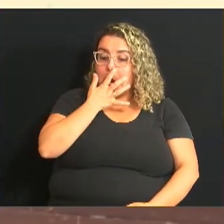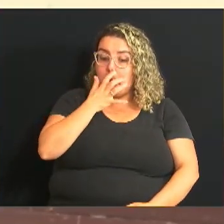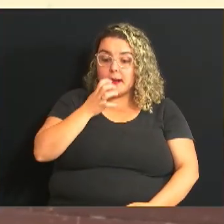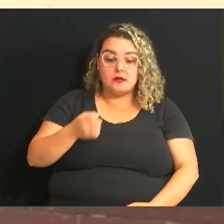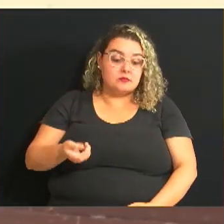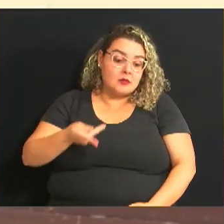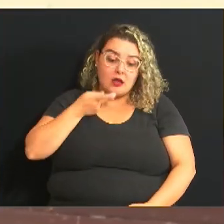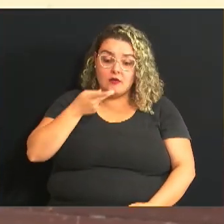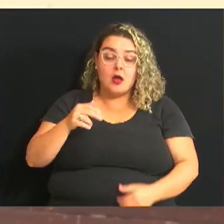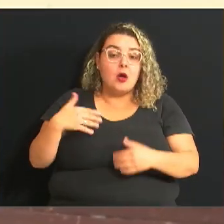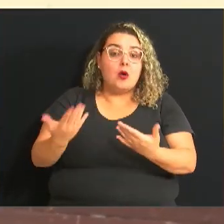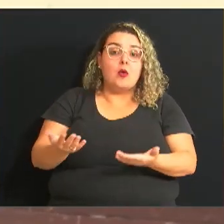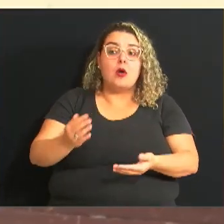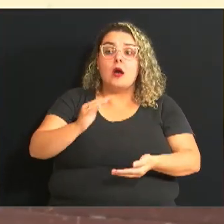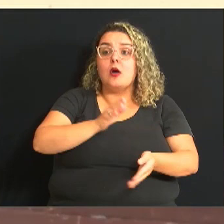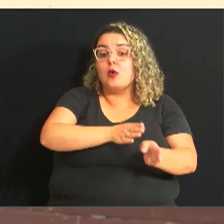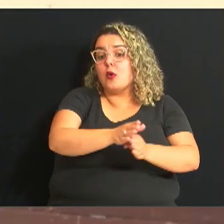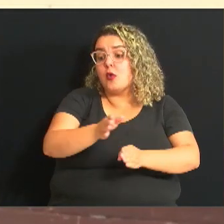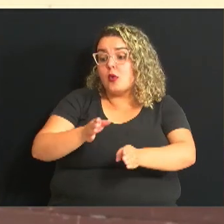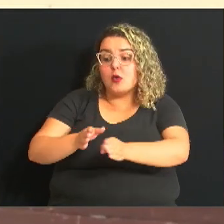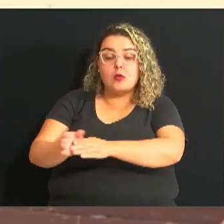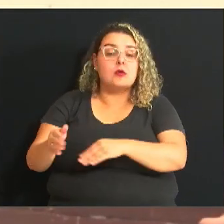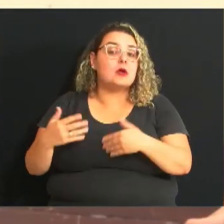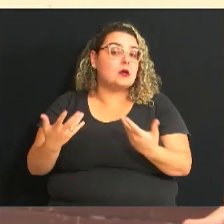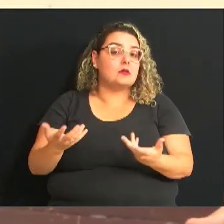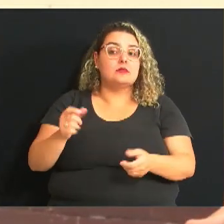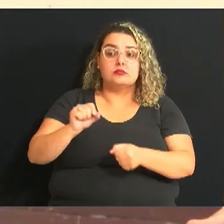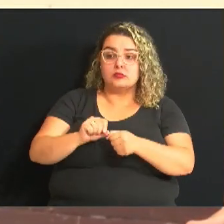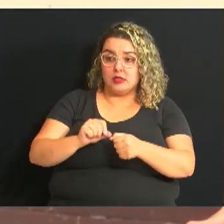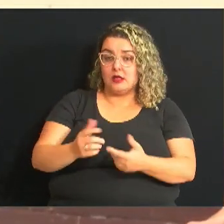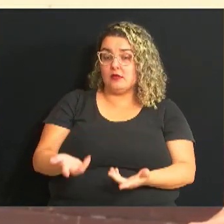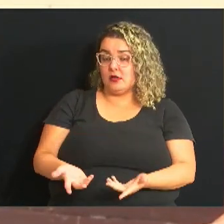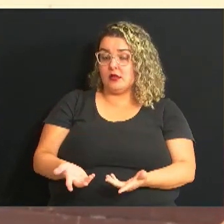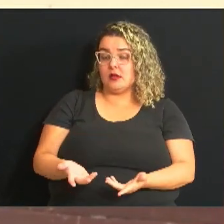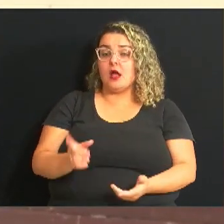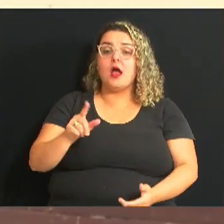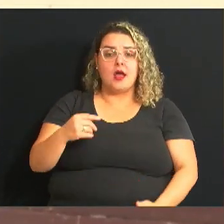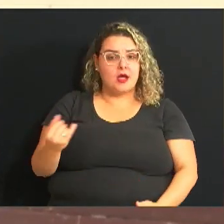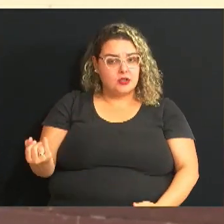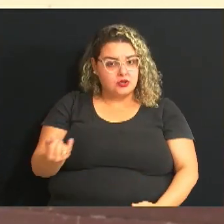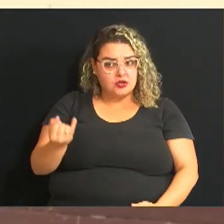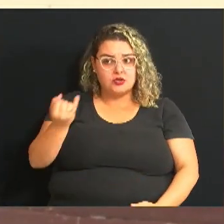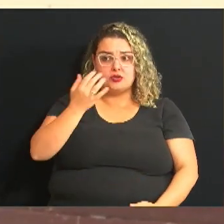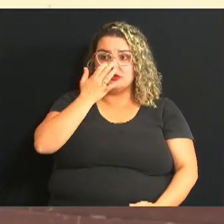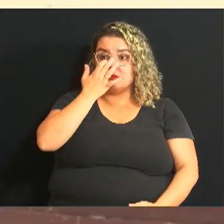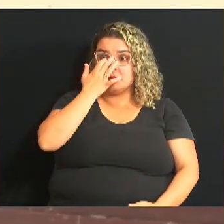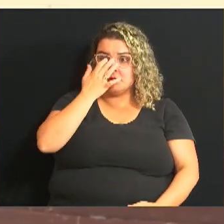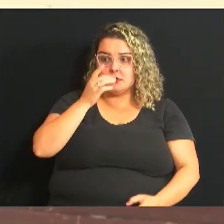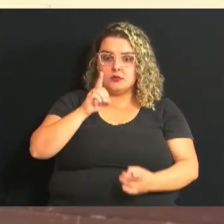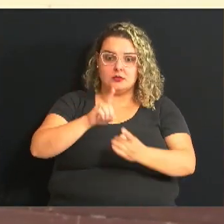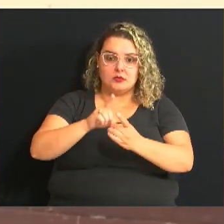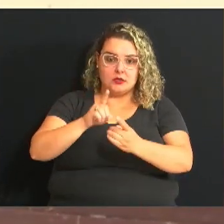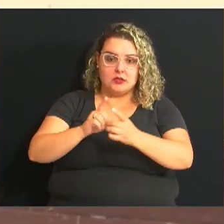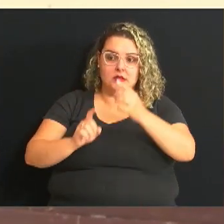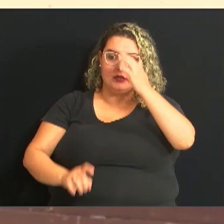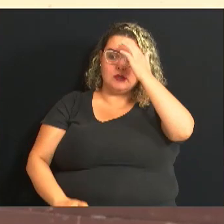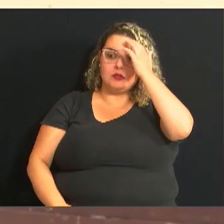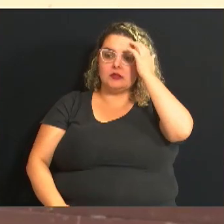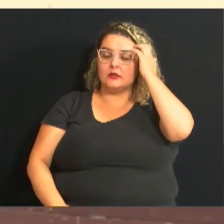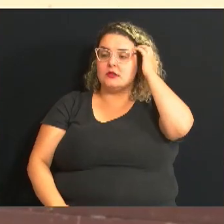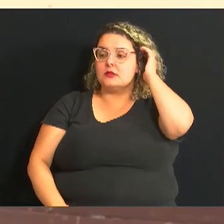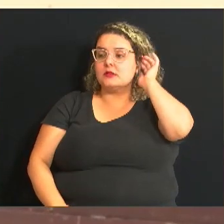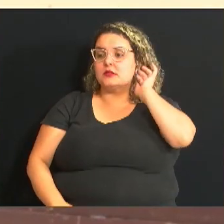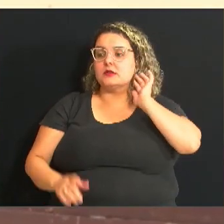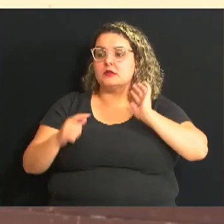fazer, para qual conselho que ela quer fazer. É de extrema importância, né, no atendimento das nossas